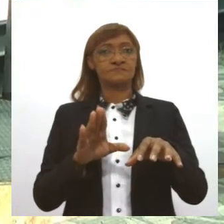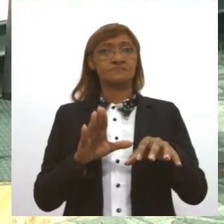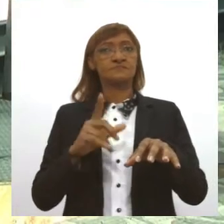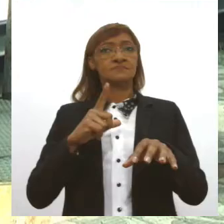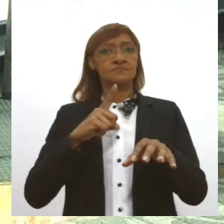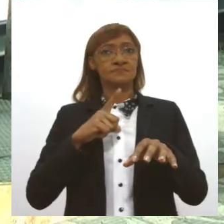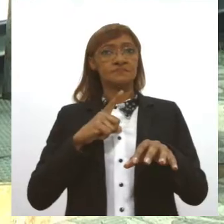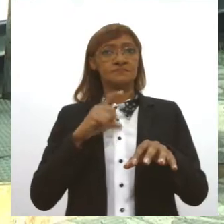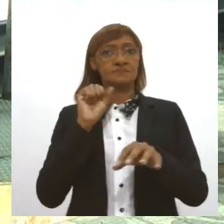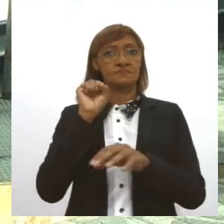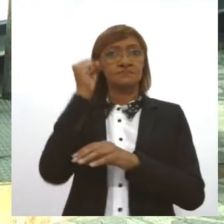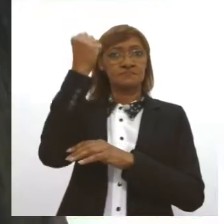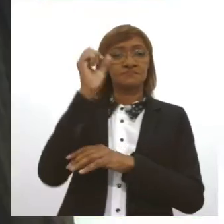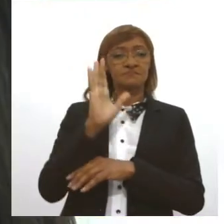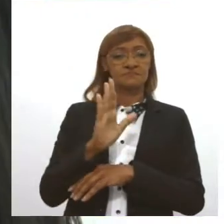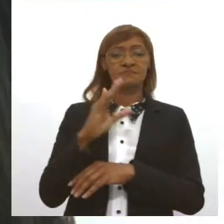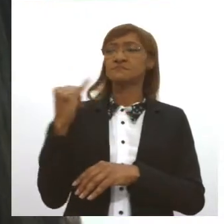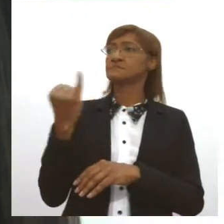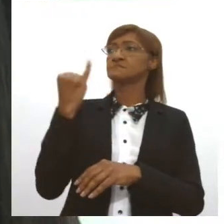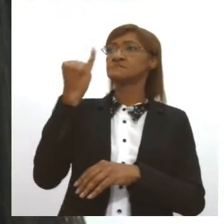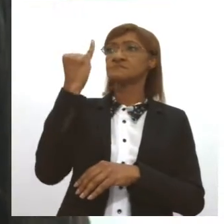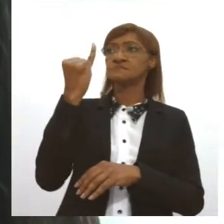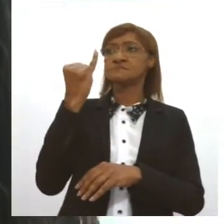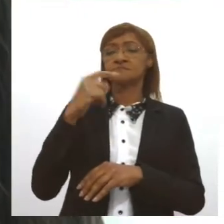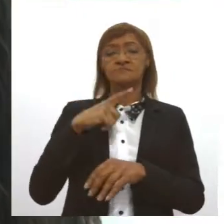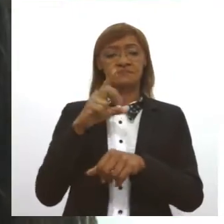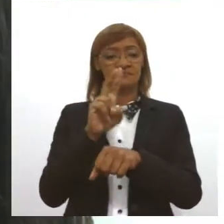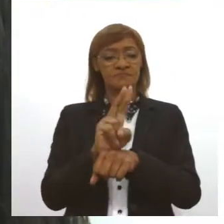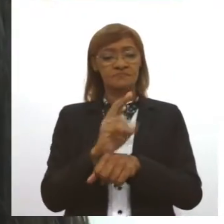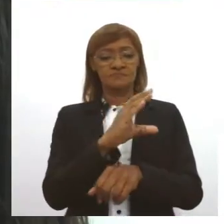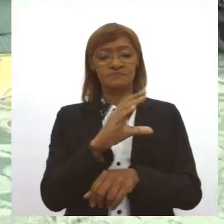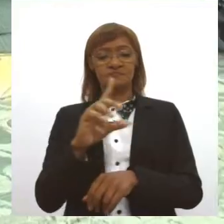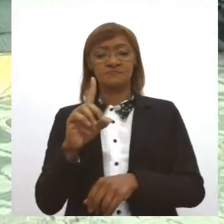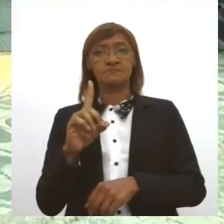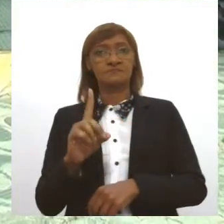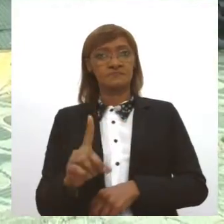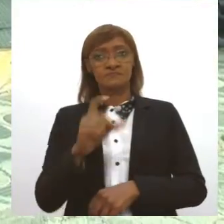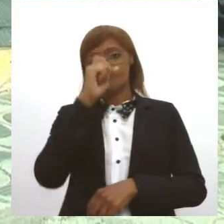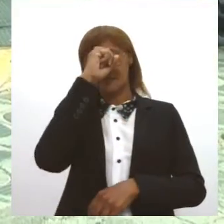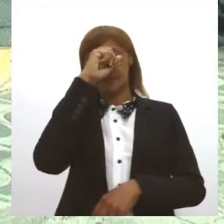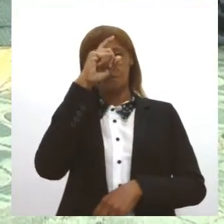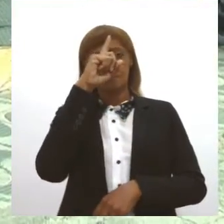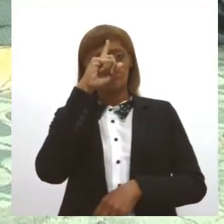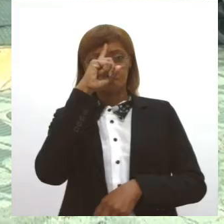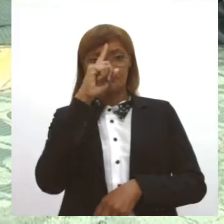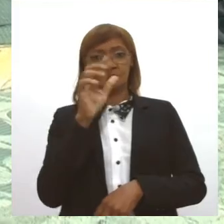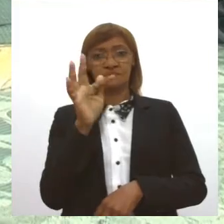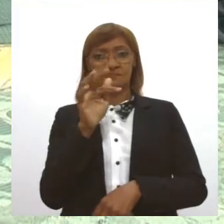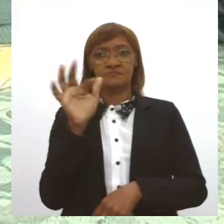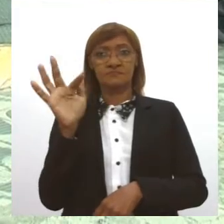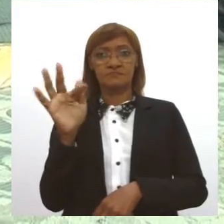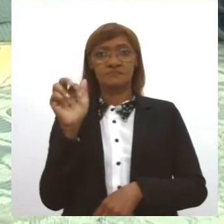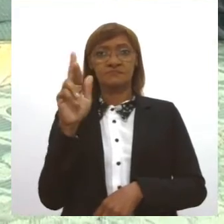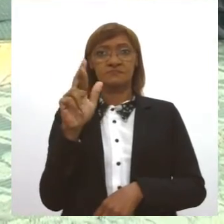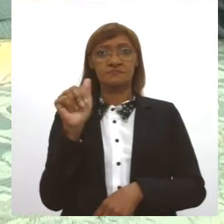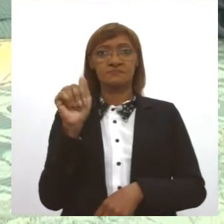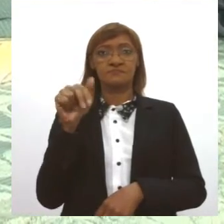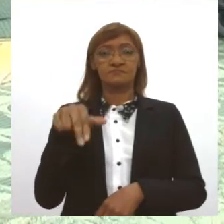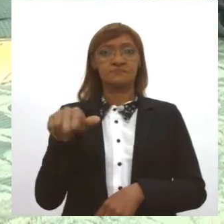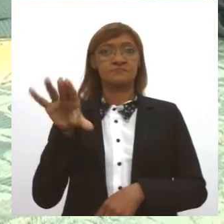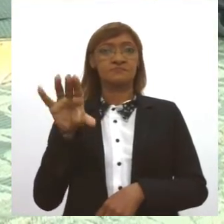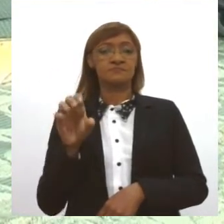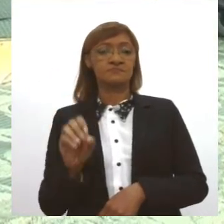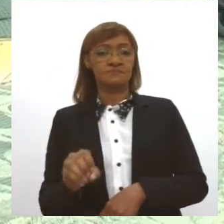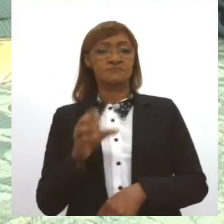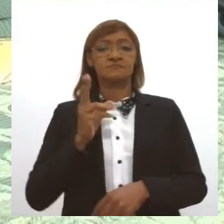suma importância na assistência à população. A coordenadora do Hospital Fernando Franco explica que só nesta unidade a média diária